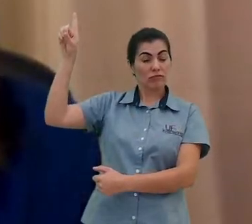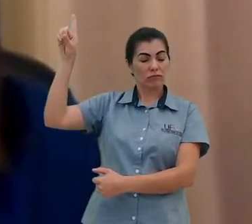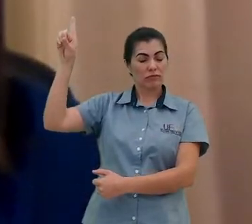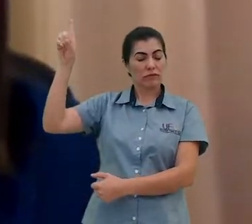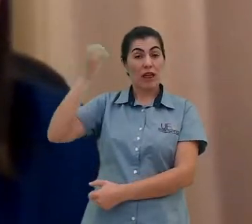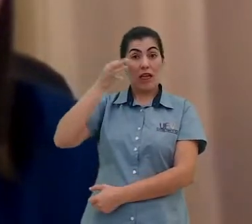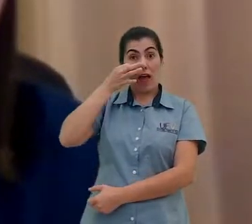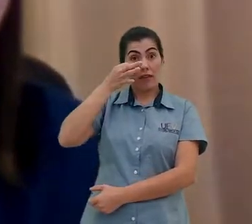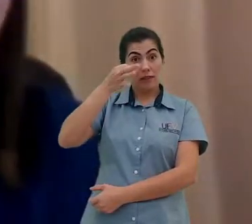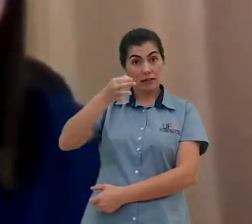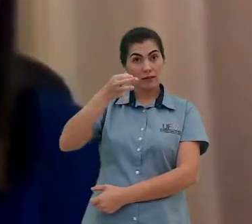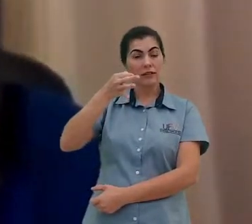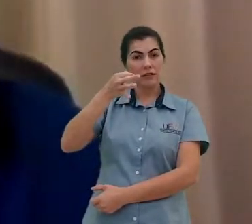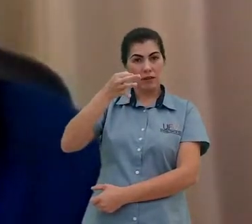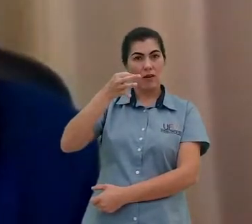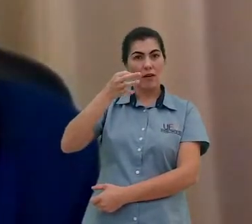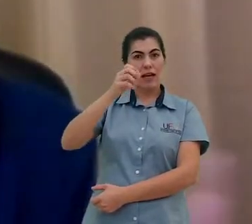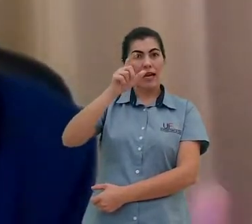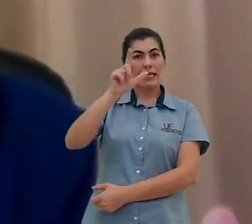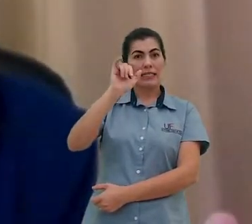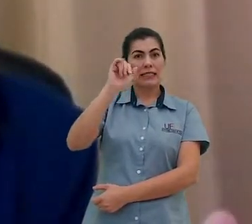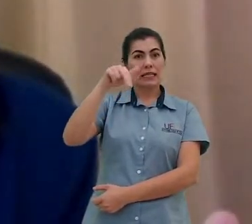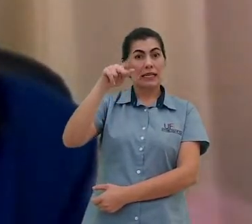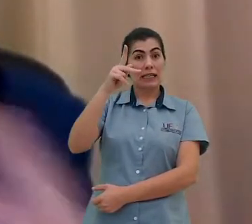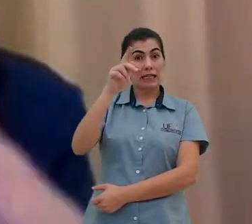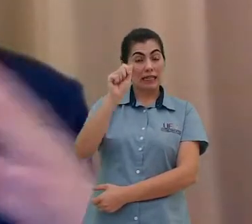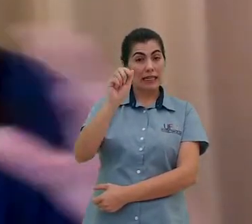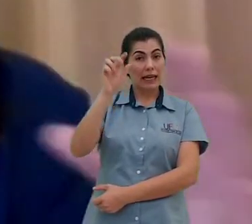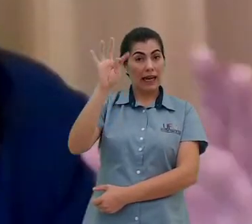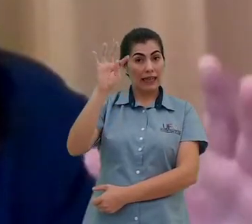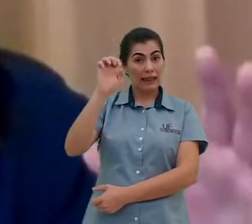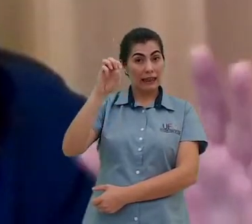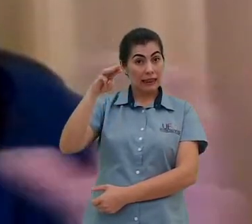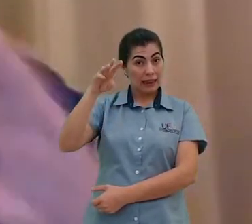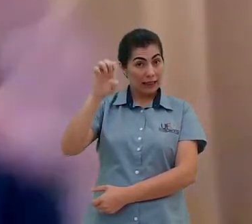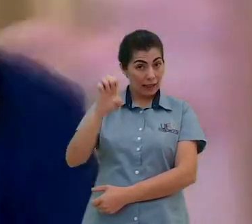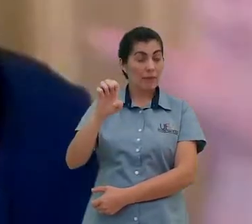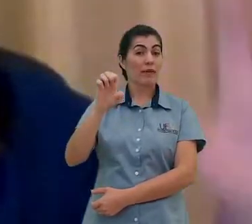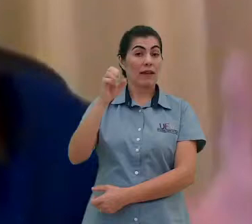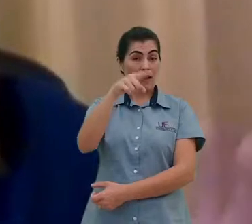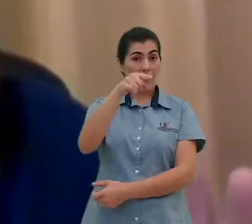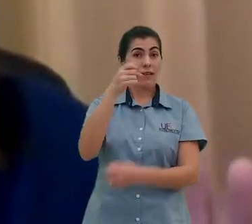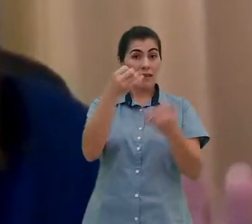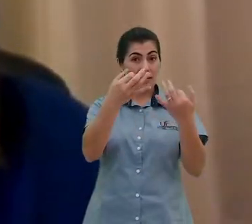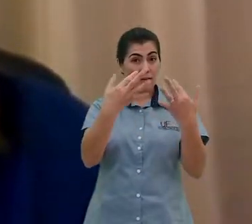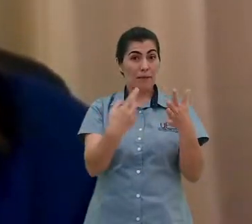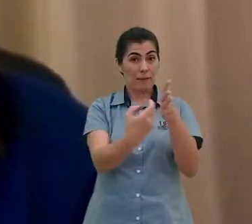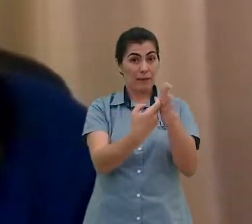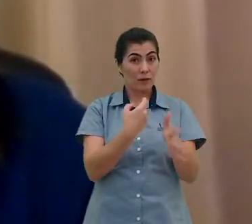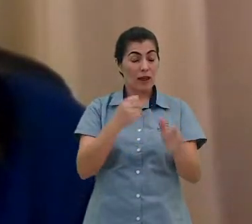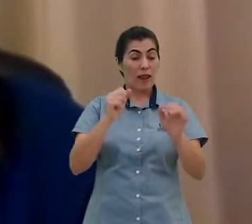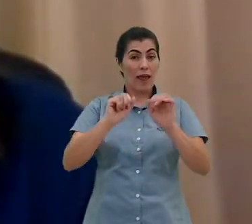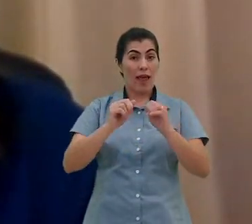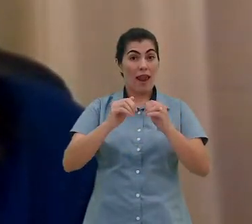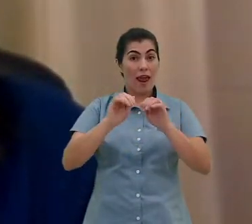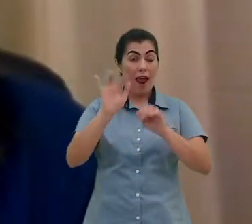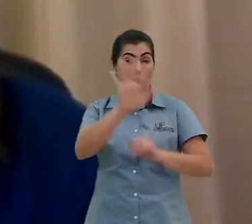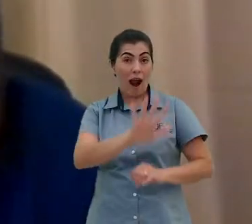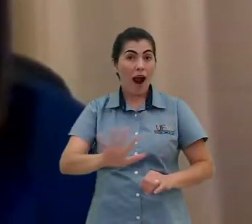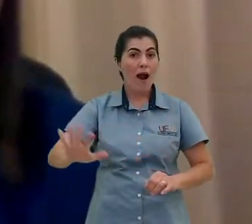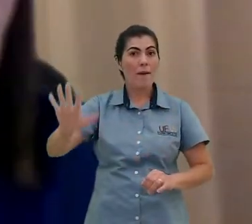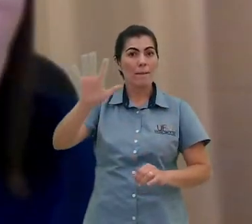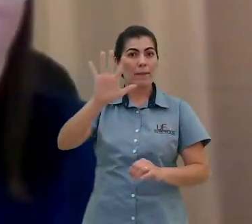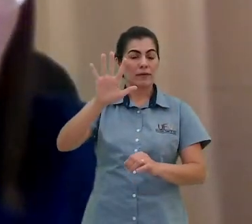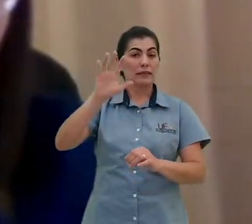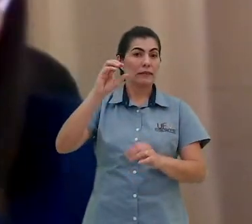porque essa linha tênue que ela colocou em relação ao Big Data, ela é muito mais ampla, é na ciência.